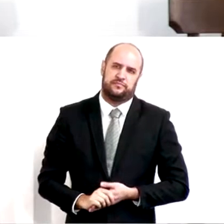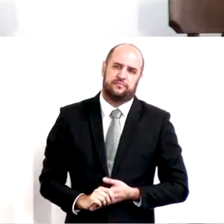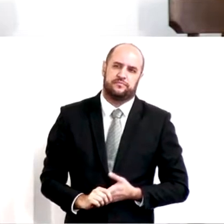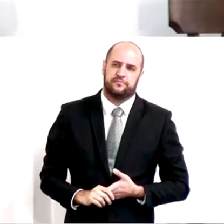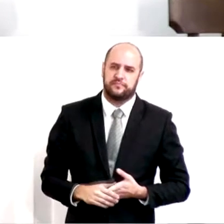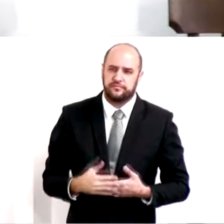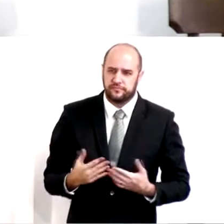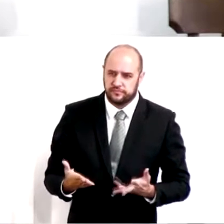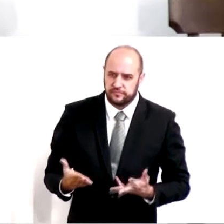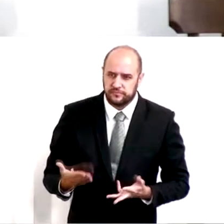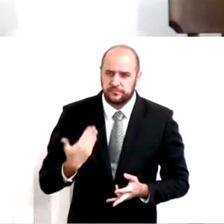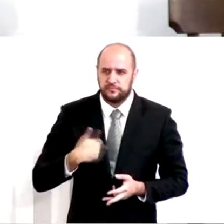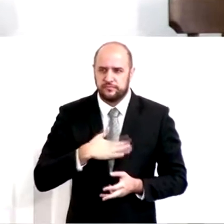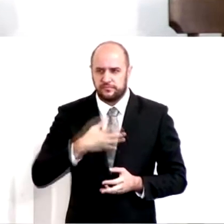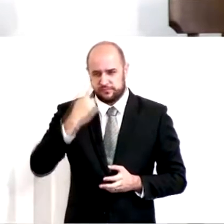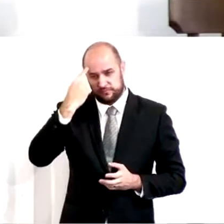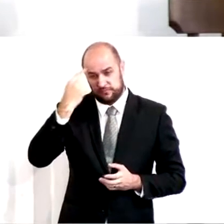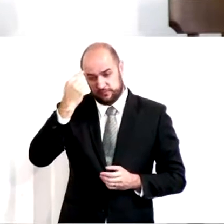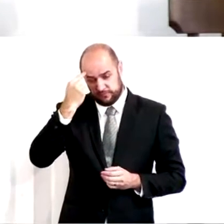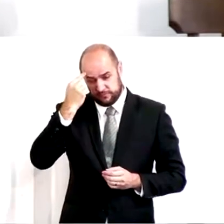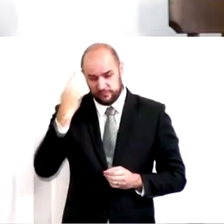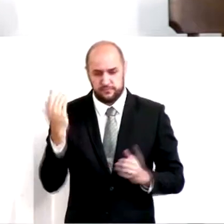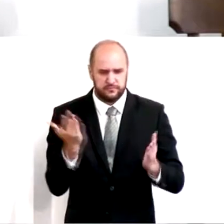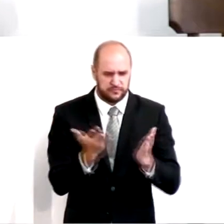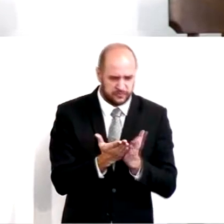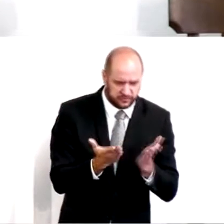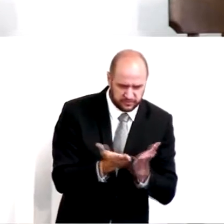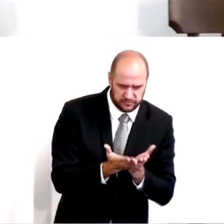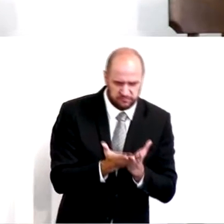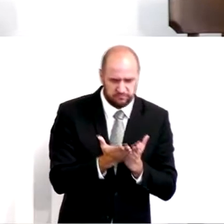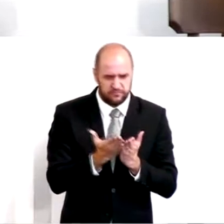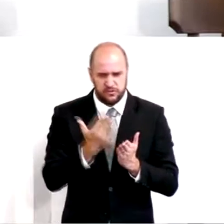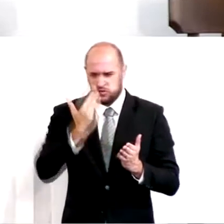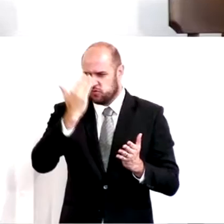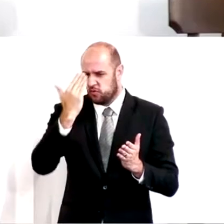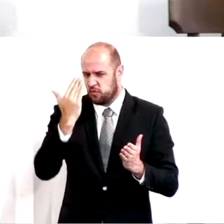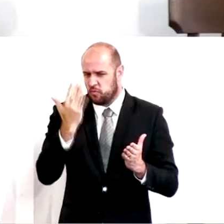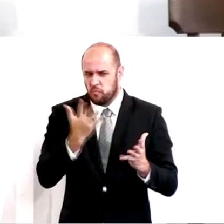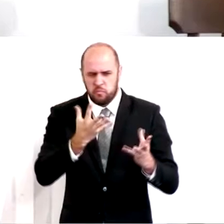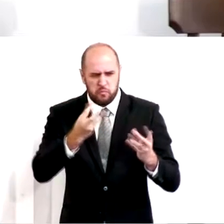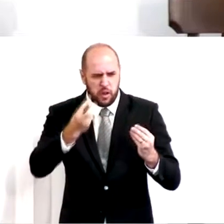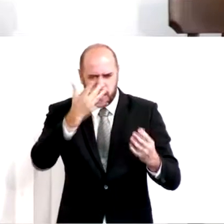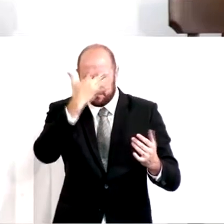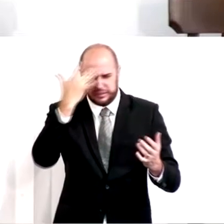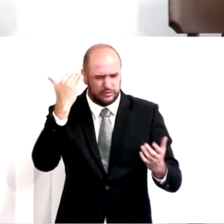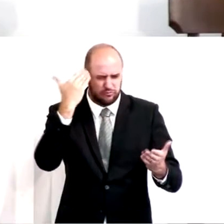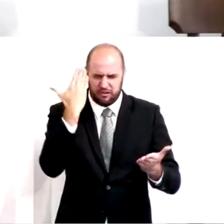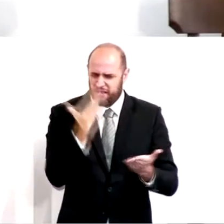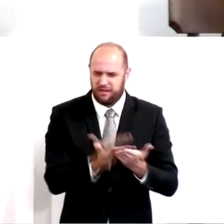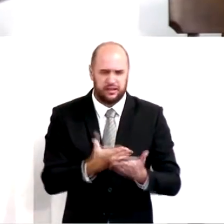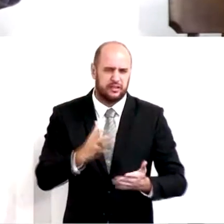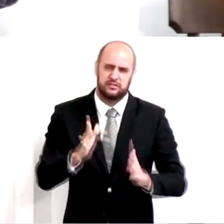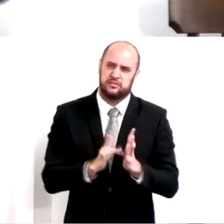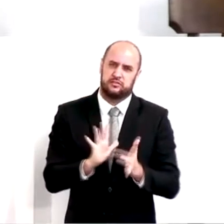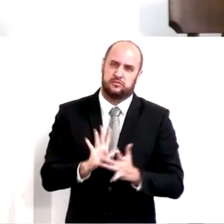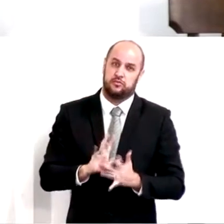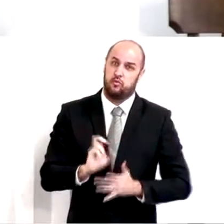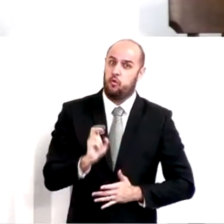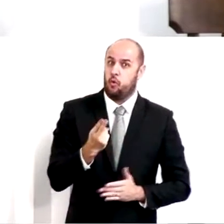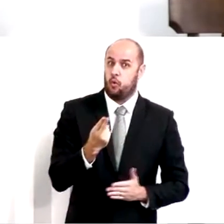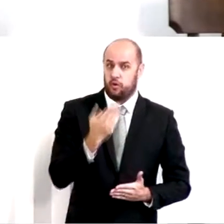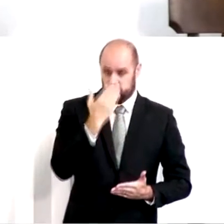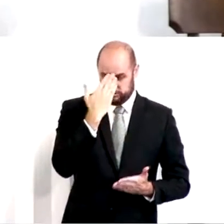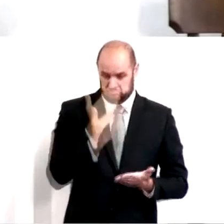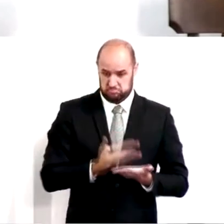me leva a pensar que boa parte do cristianismo ocidental não crê na vitória de Cristo. Ou se crê, é uma